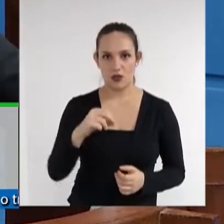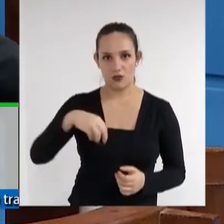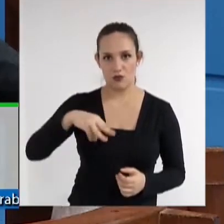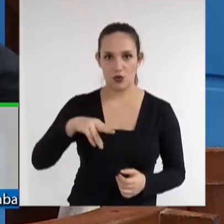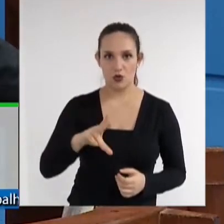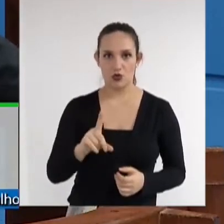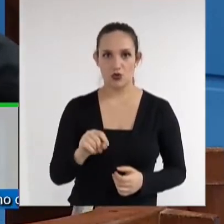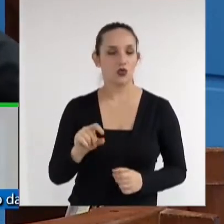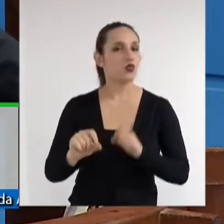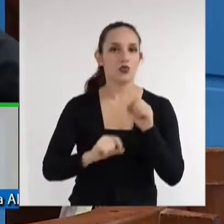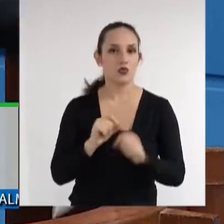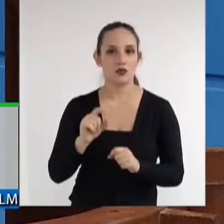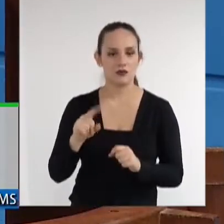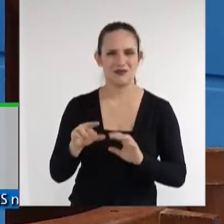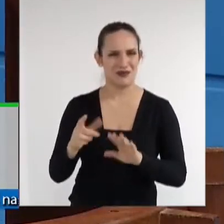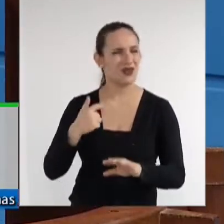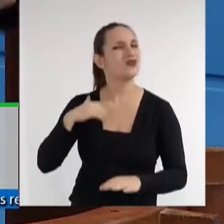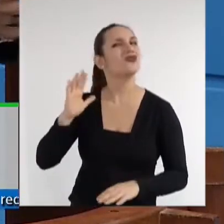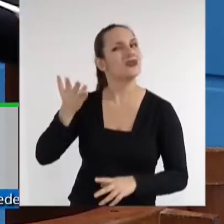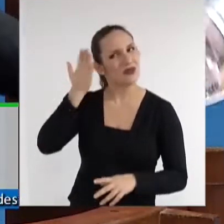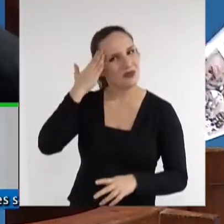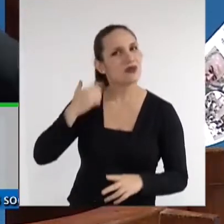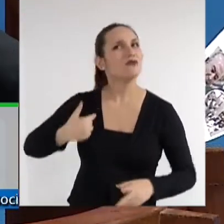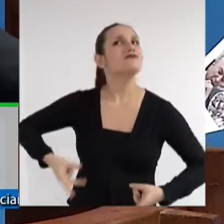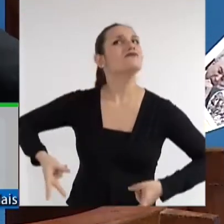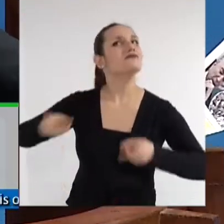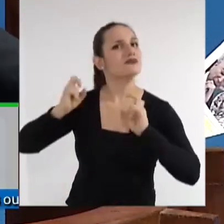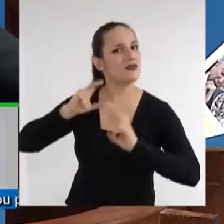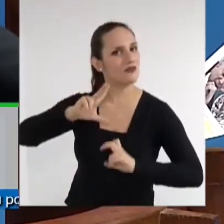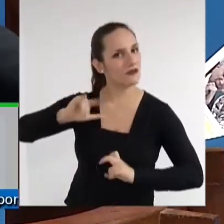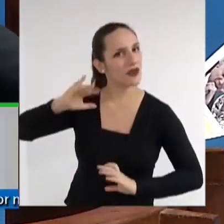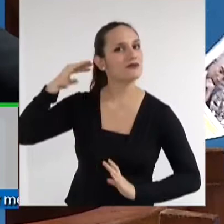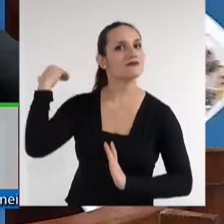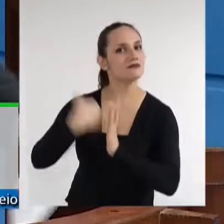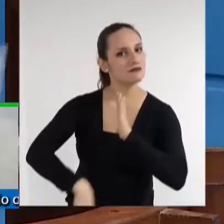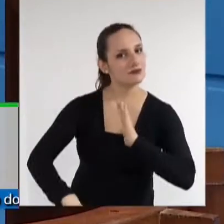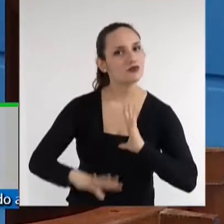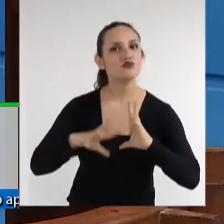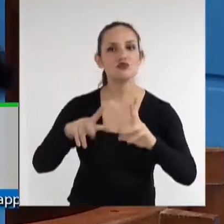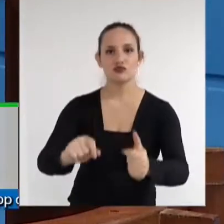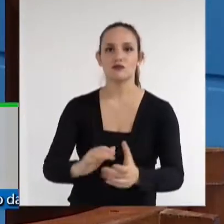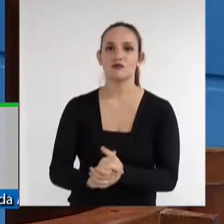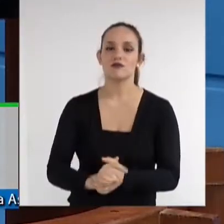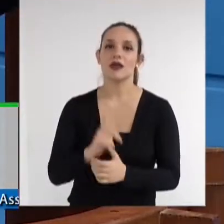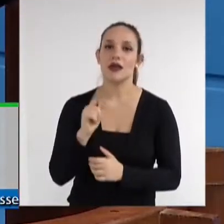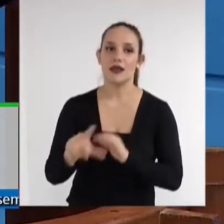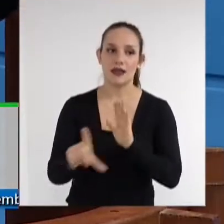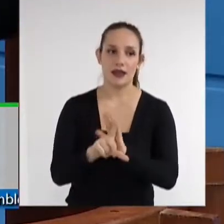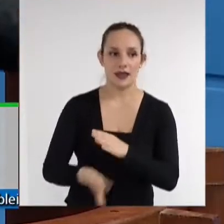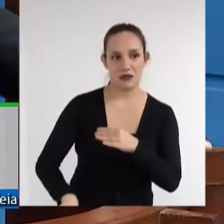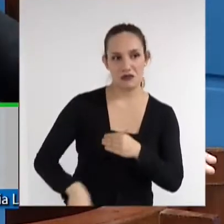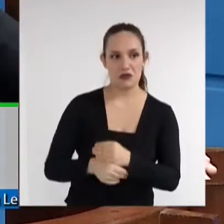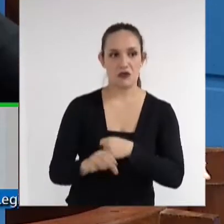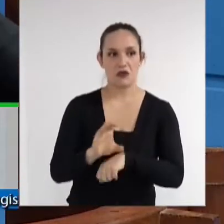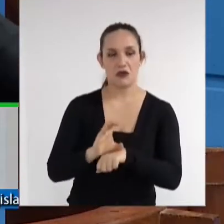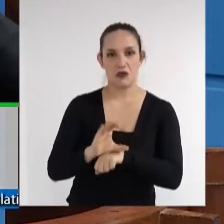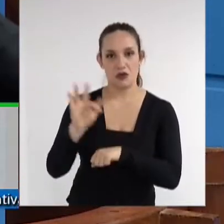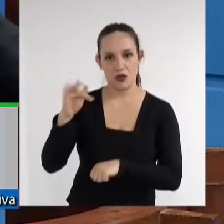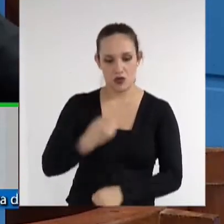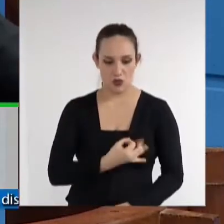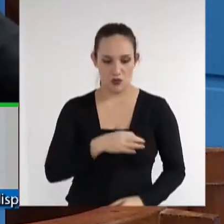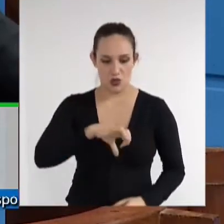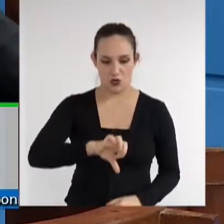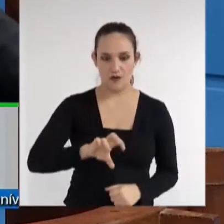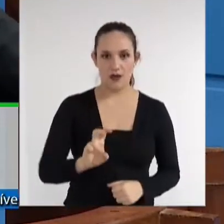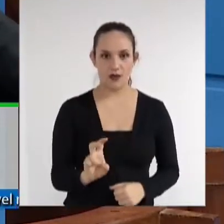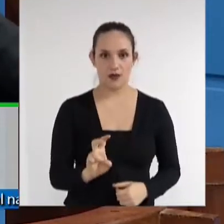Porque nós já estávamos prevendo que ia acontecer isso. Aquela emenda constitucional número